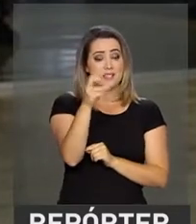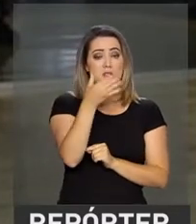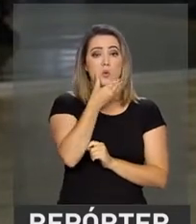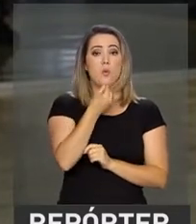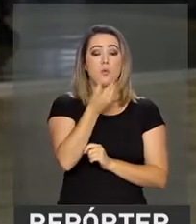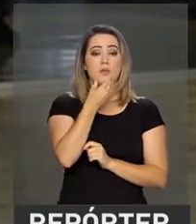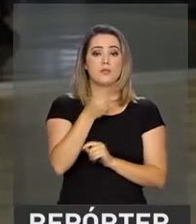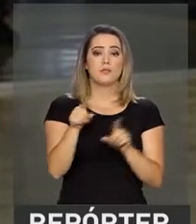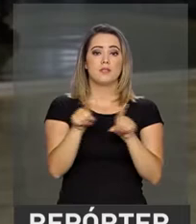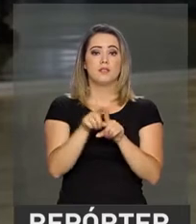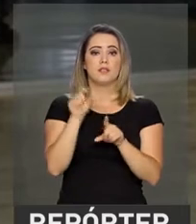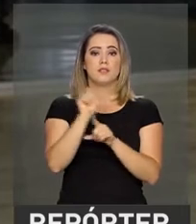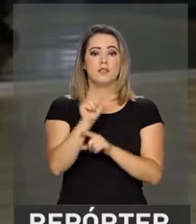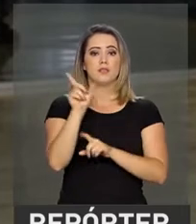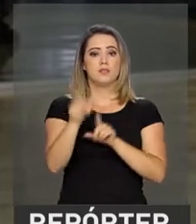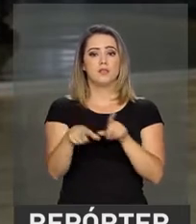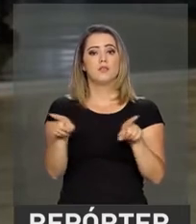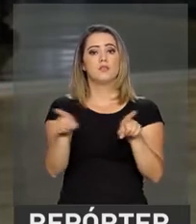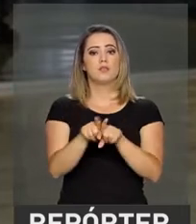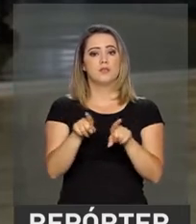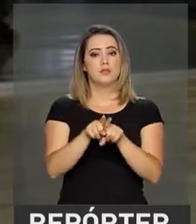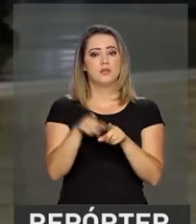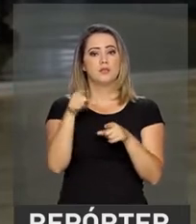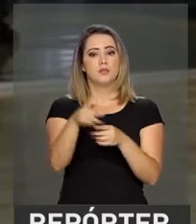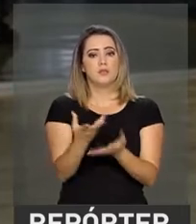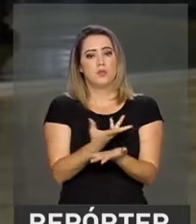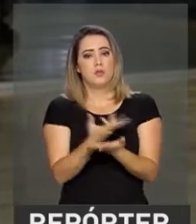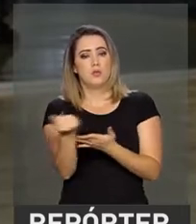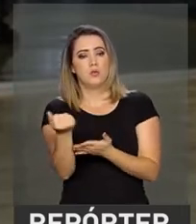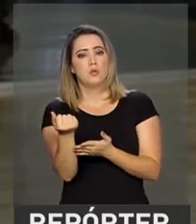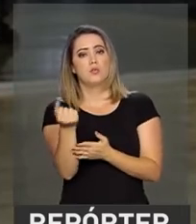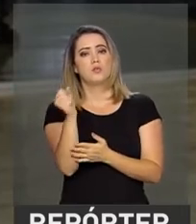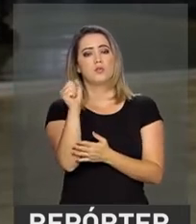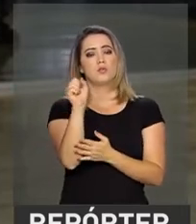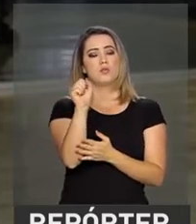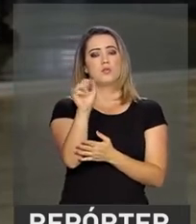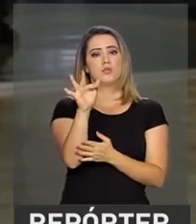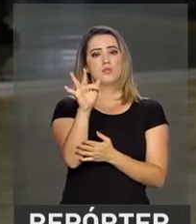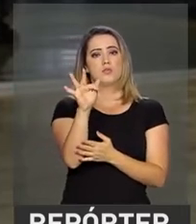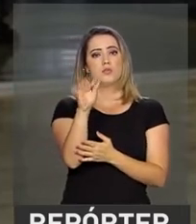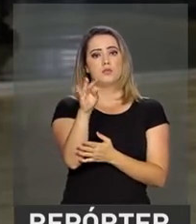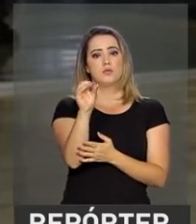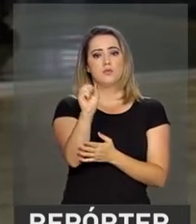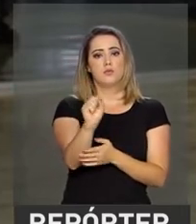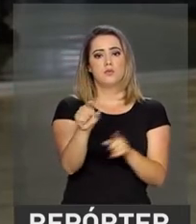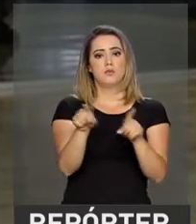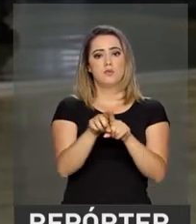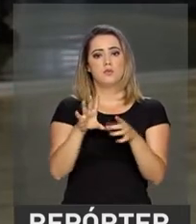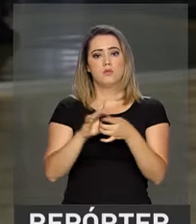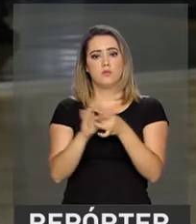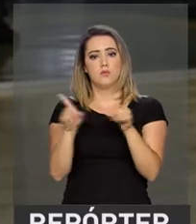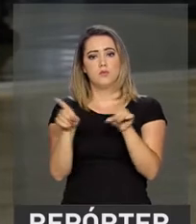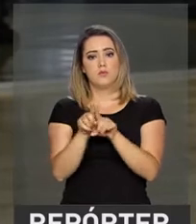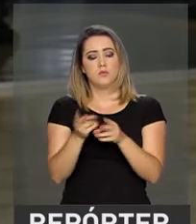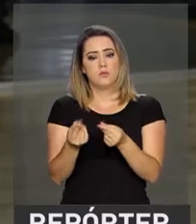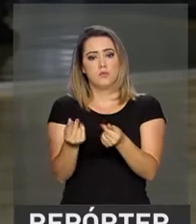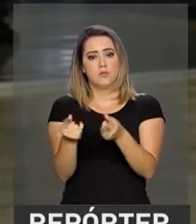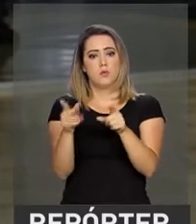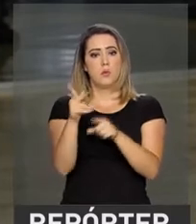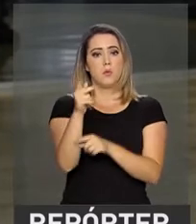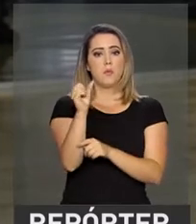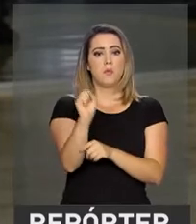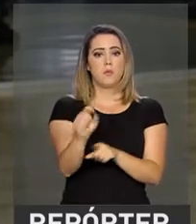no caso de homens assim como foi feito nos saques das contas inativas do fgts os a liberação do recurso do